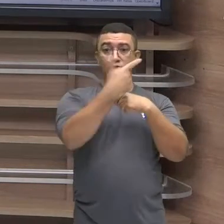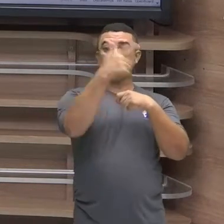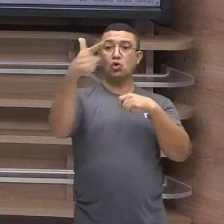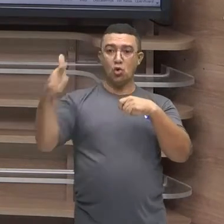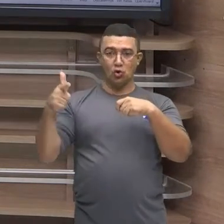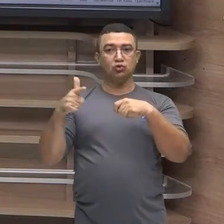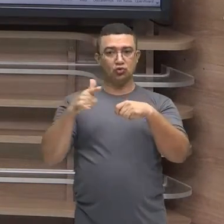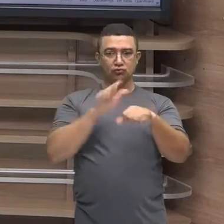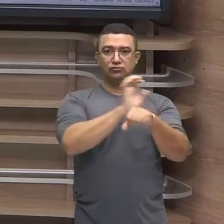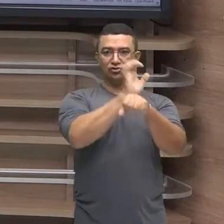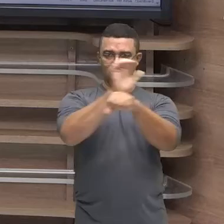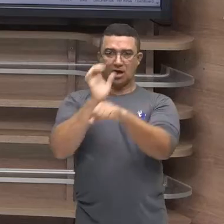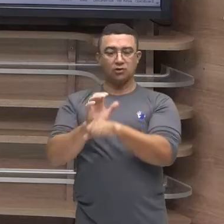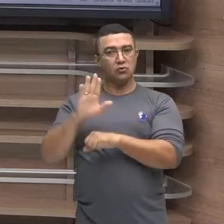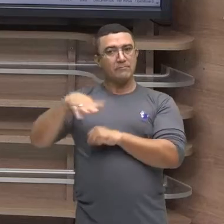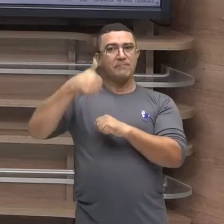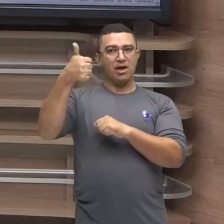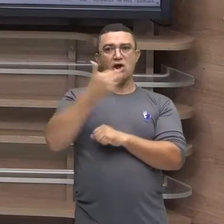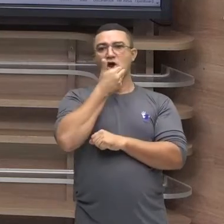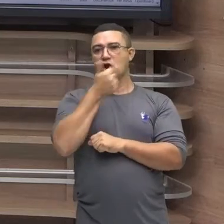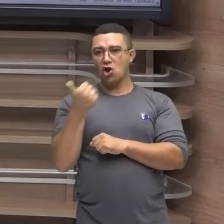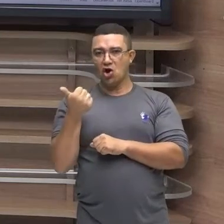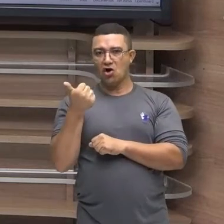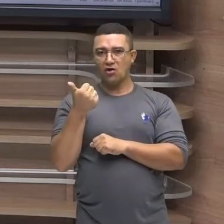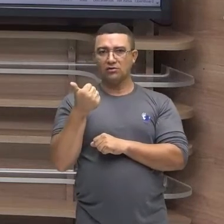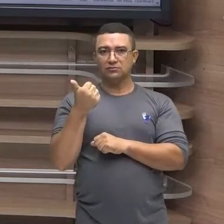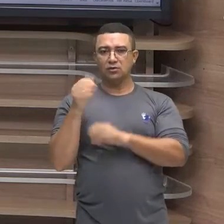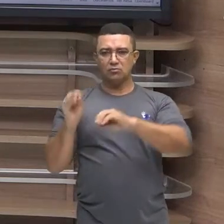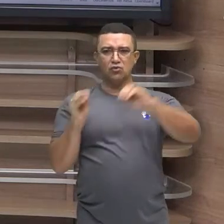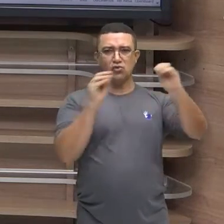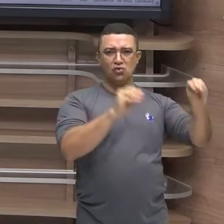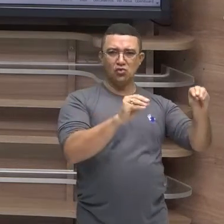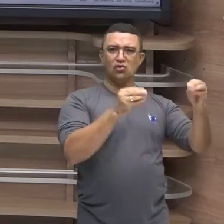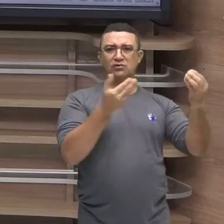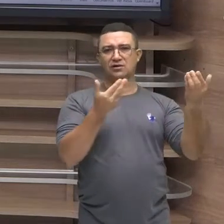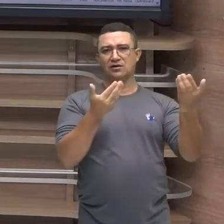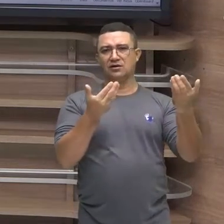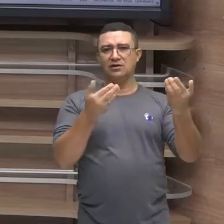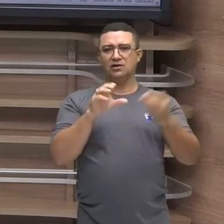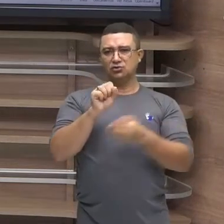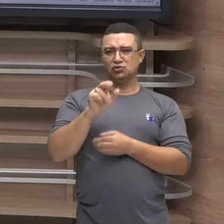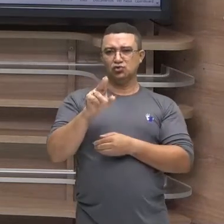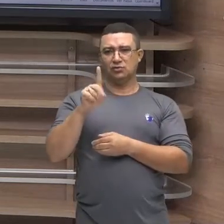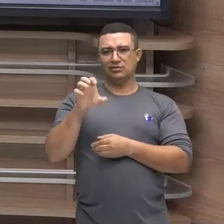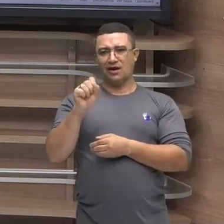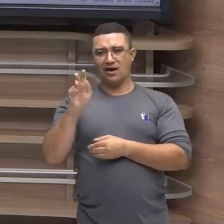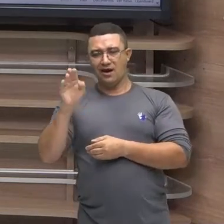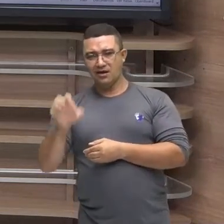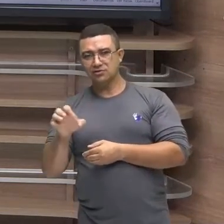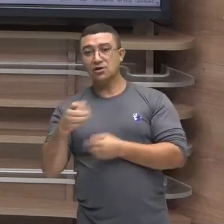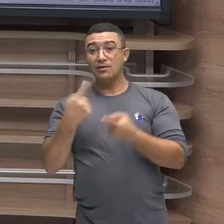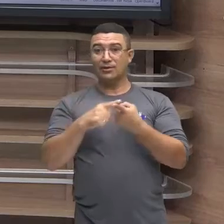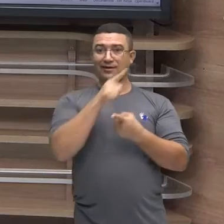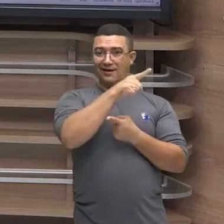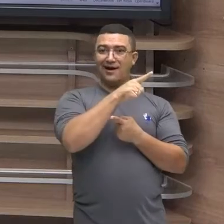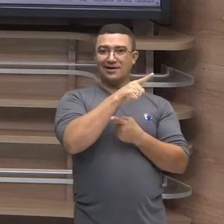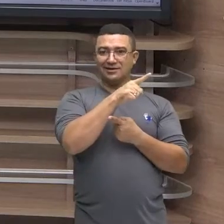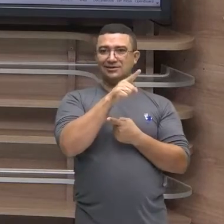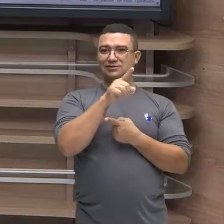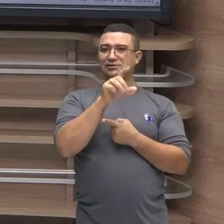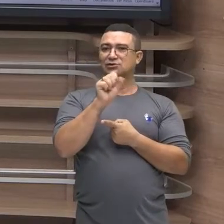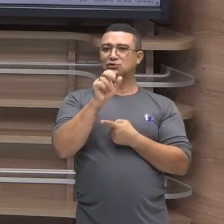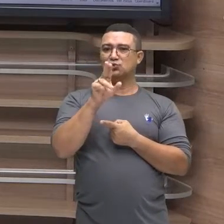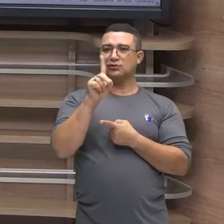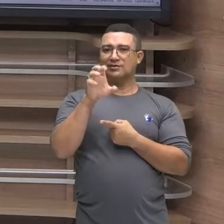da região Nordeste estava ali estagnada, para outras regiões, né? No caso para a região Sudeste, devido à industrialização